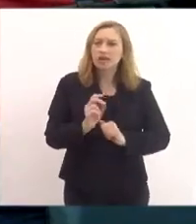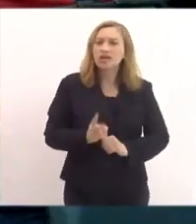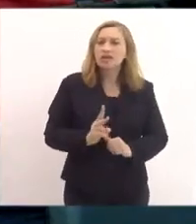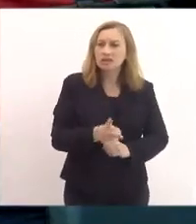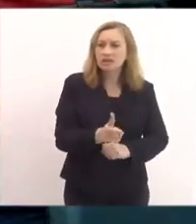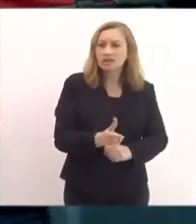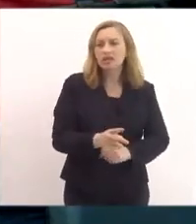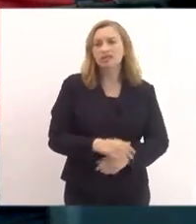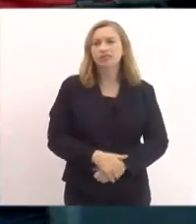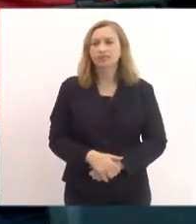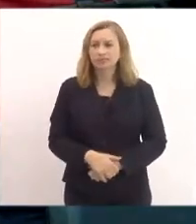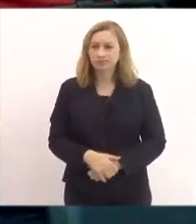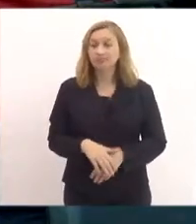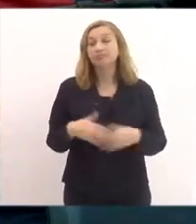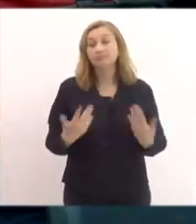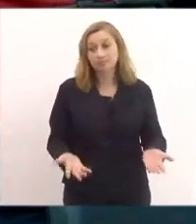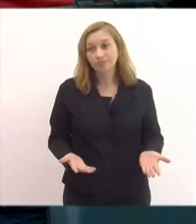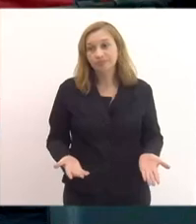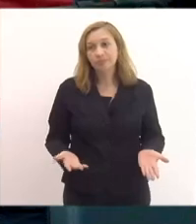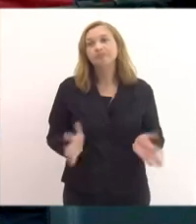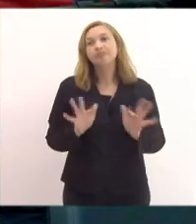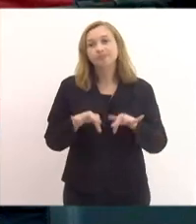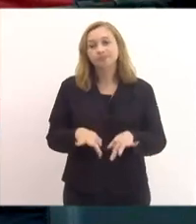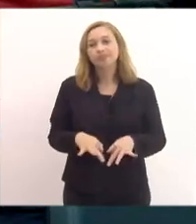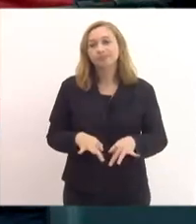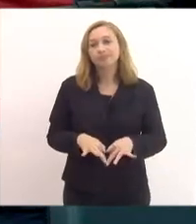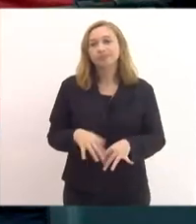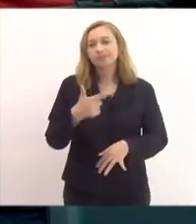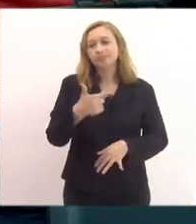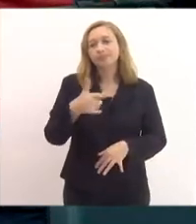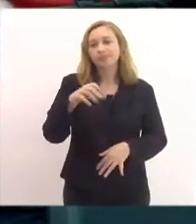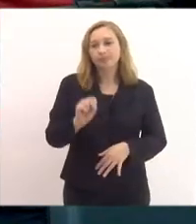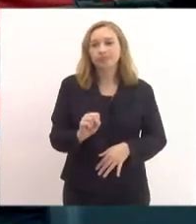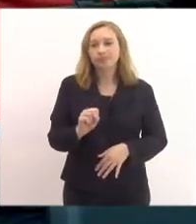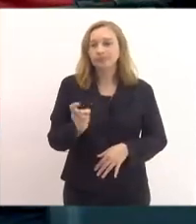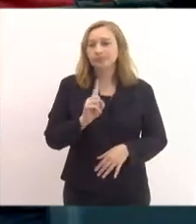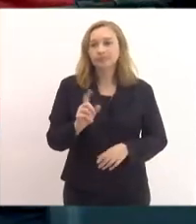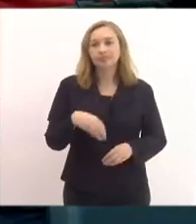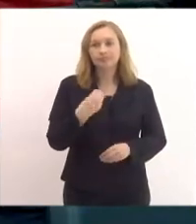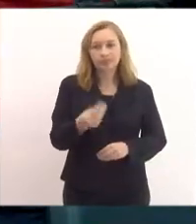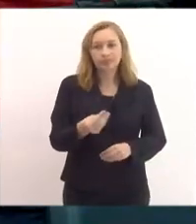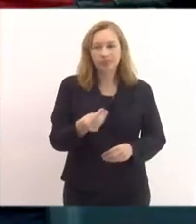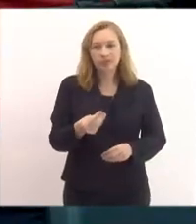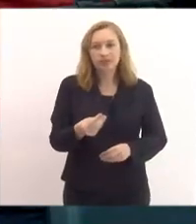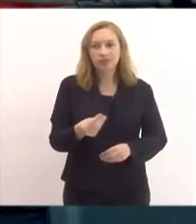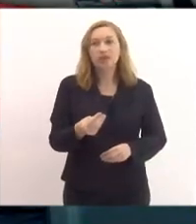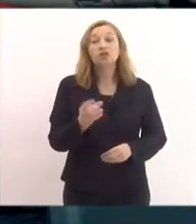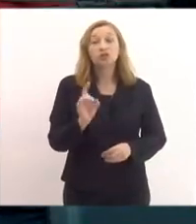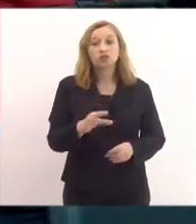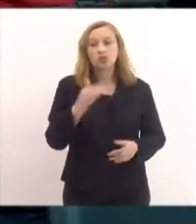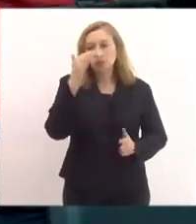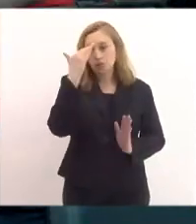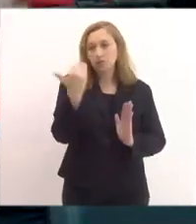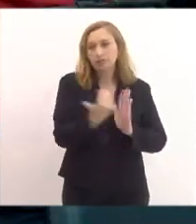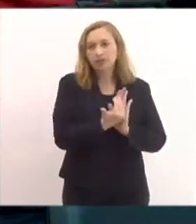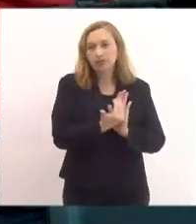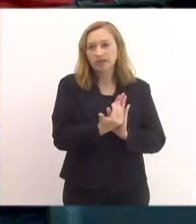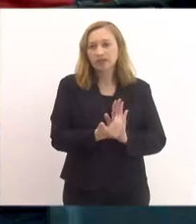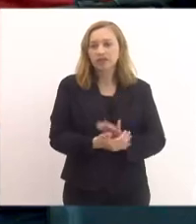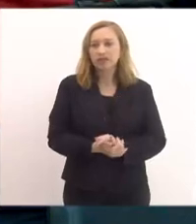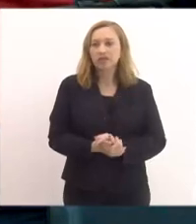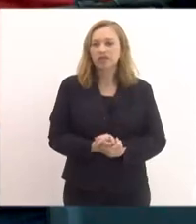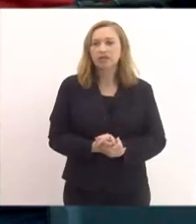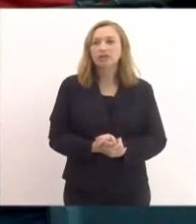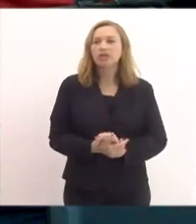de raciocínio. Então, para finalizar, essas 28 vagas não estão sendo dadas, elas só bastam ser cumpridas. Né? Assim